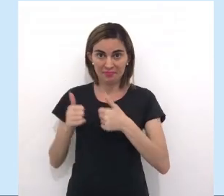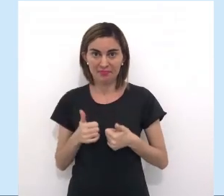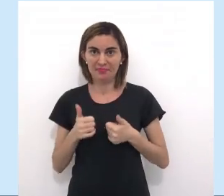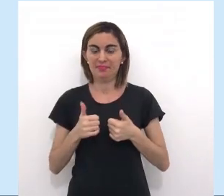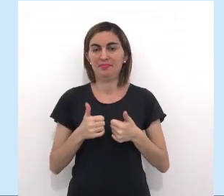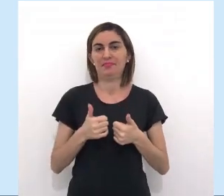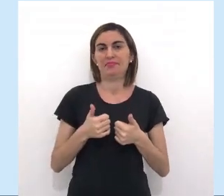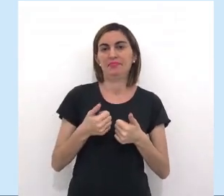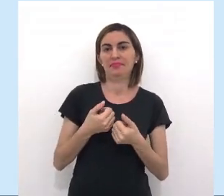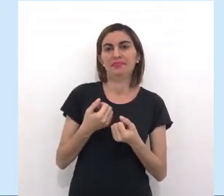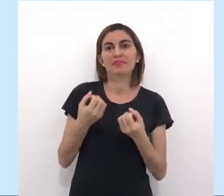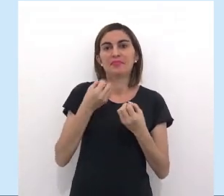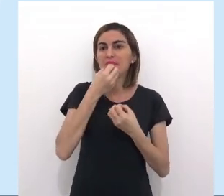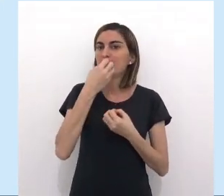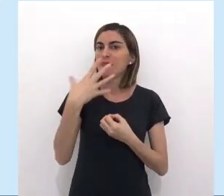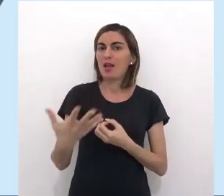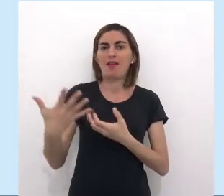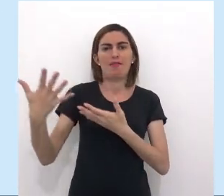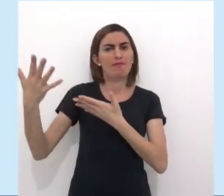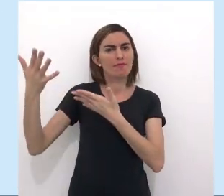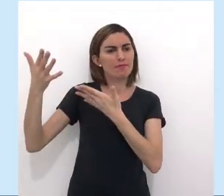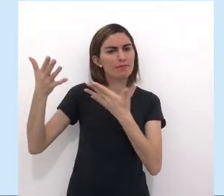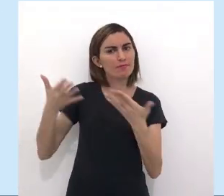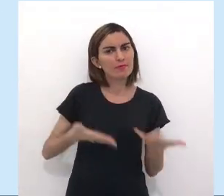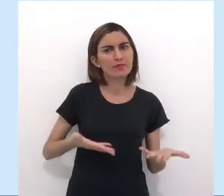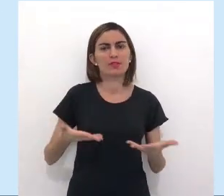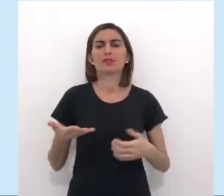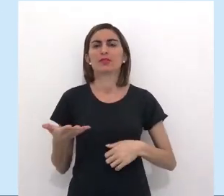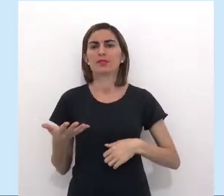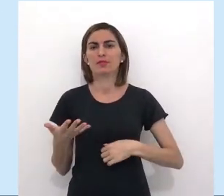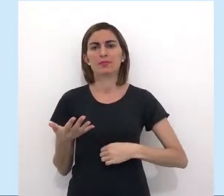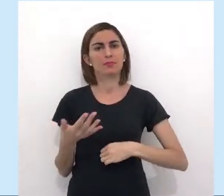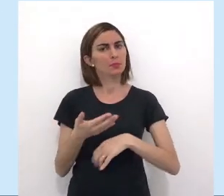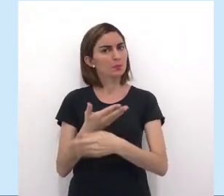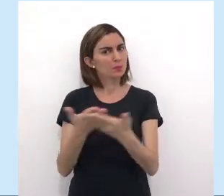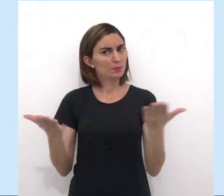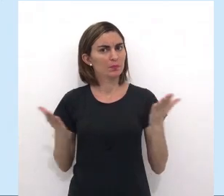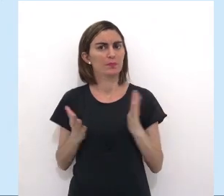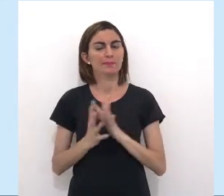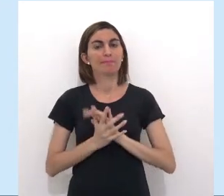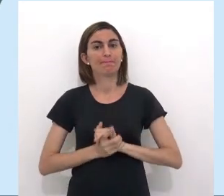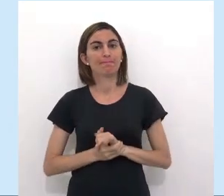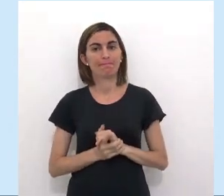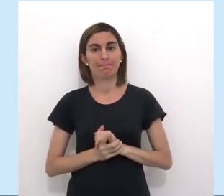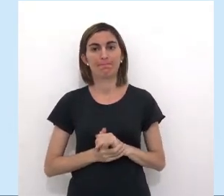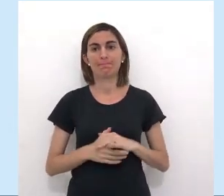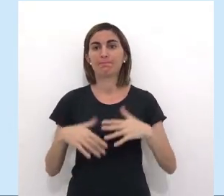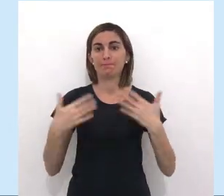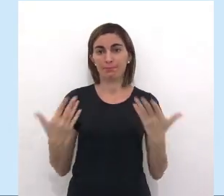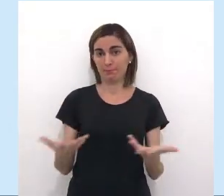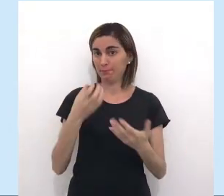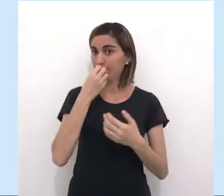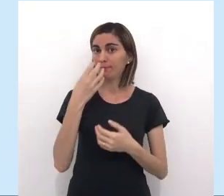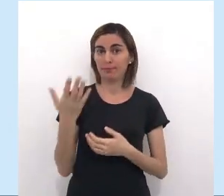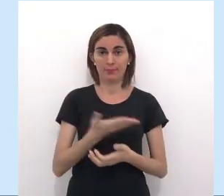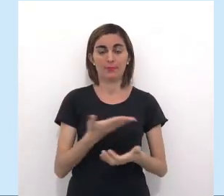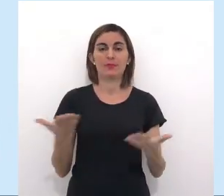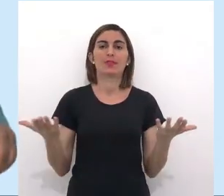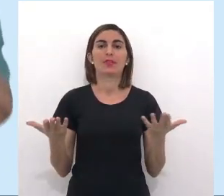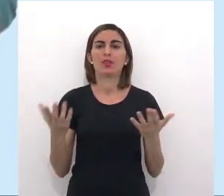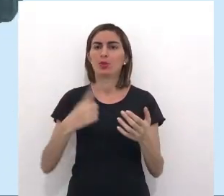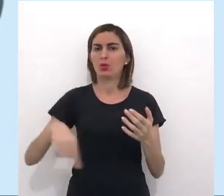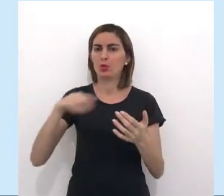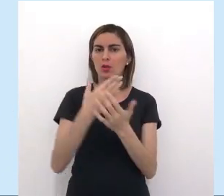Prezados e prezadas, sejam todos e todas bem-vindos e